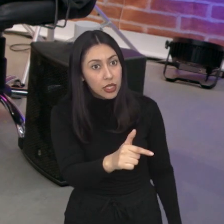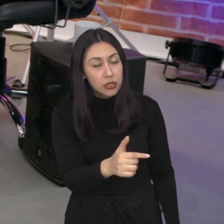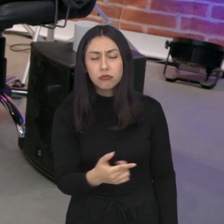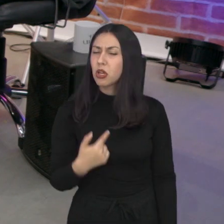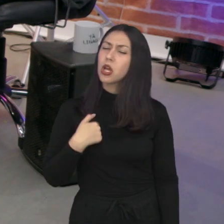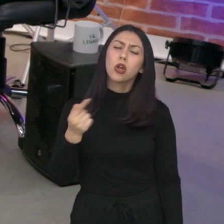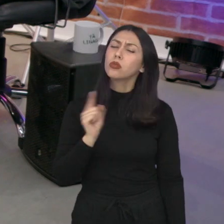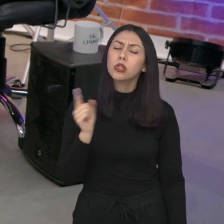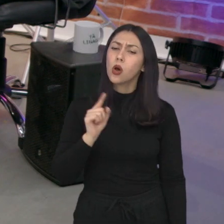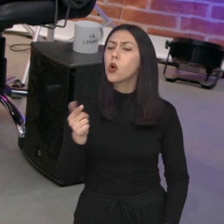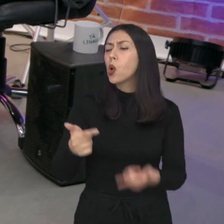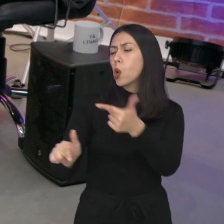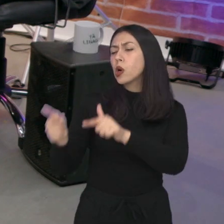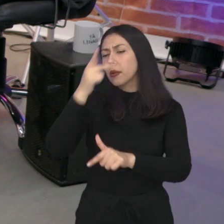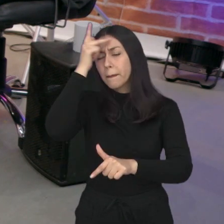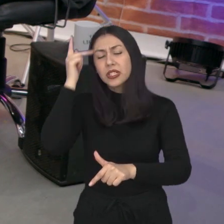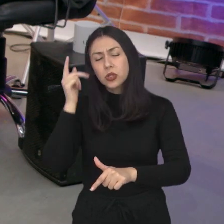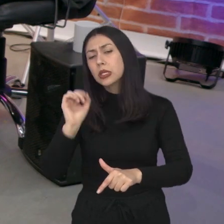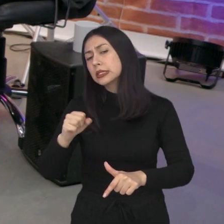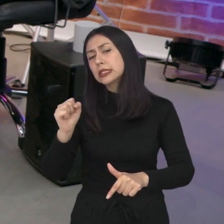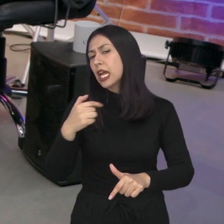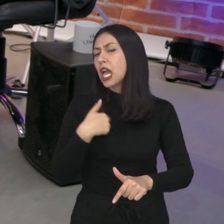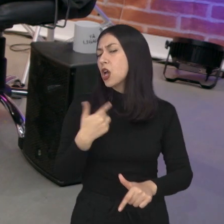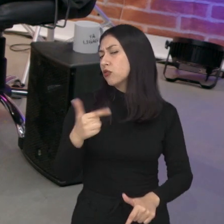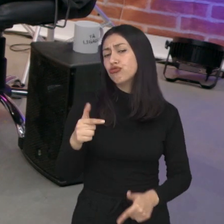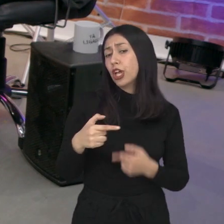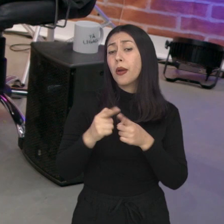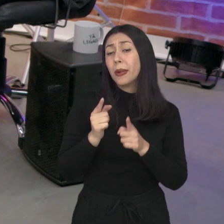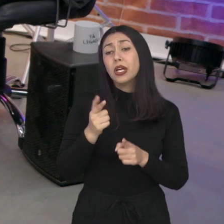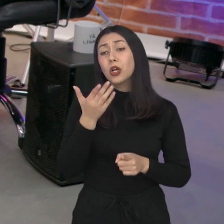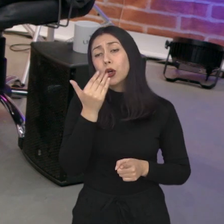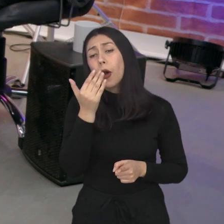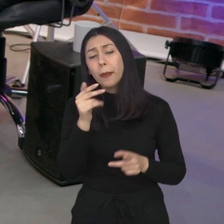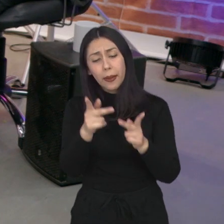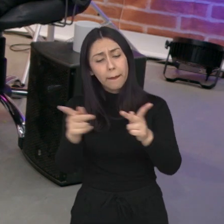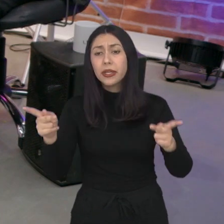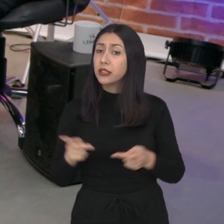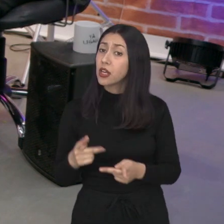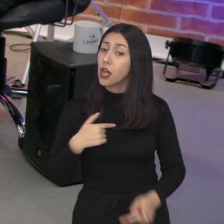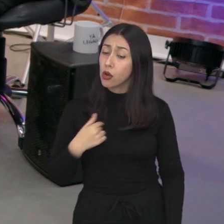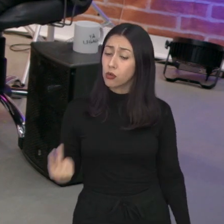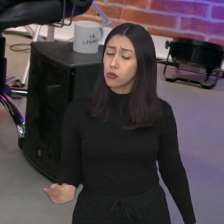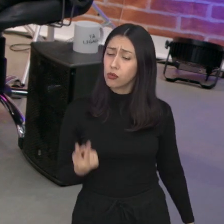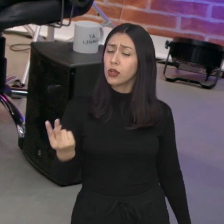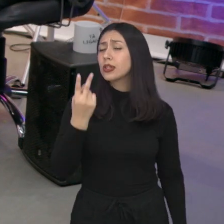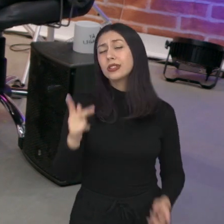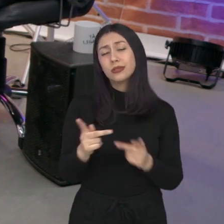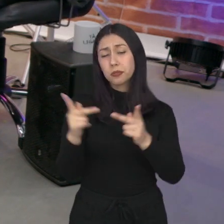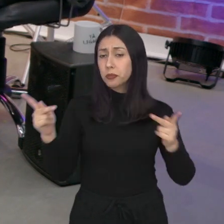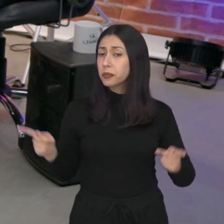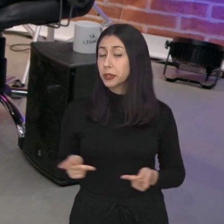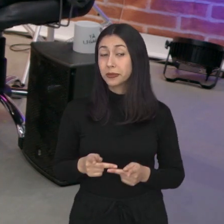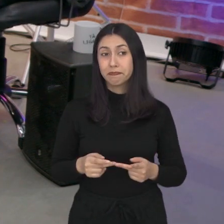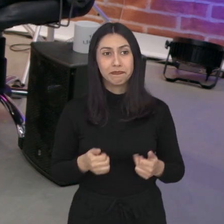tenho. E outras pessoas têm, mas eu não tenho, mas eu tive uma pizza, sim. Eu dou muito valor à